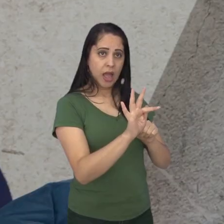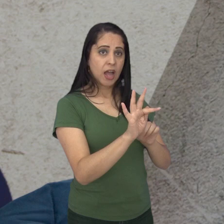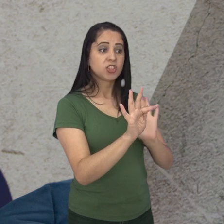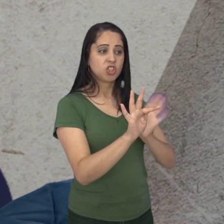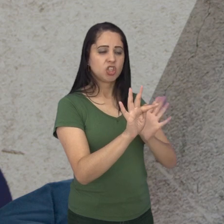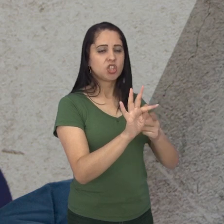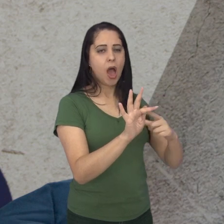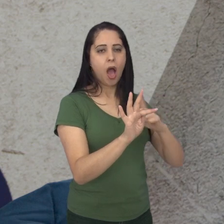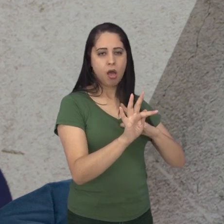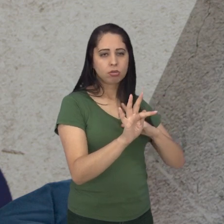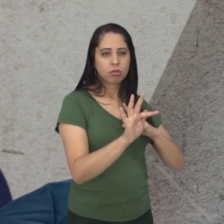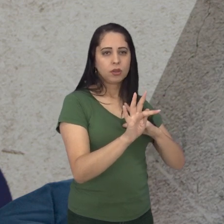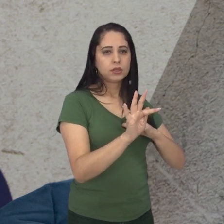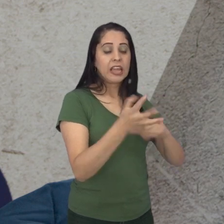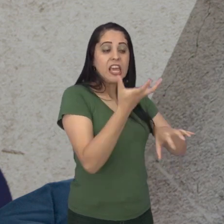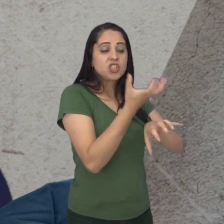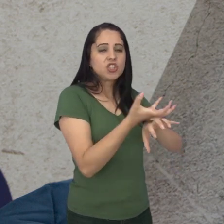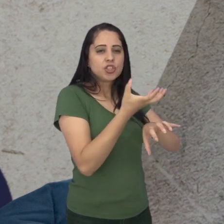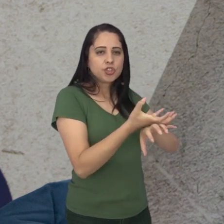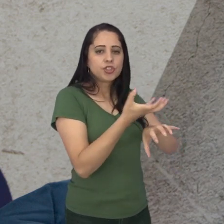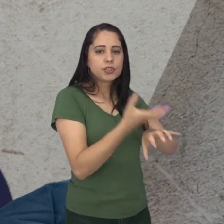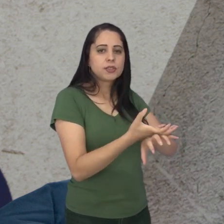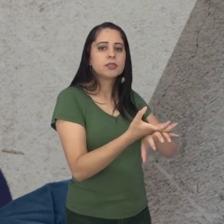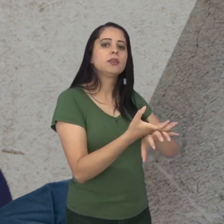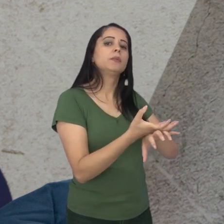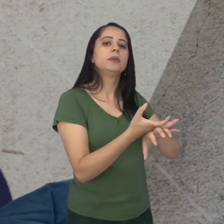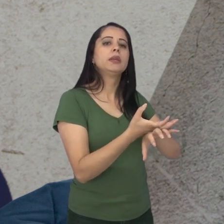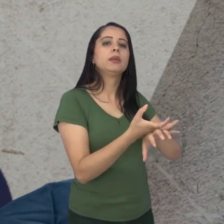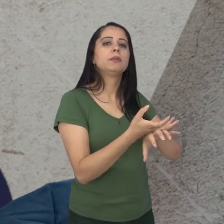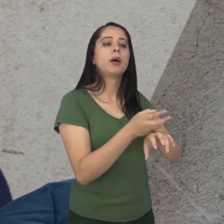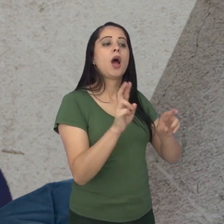algumas diretrizes, né? Por exemplo, a gente tem uma disciplina que é a